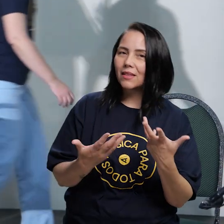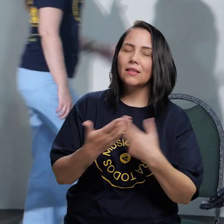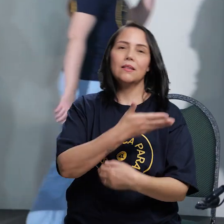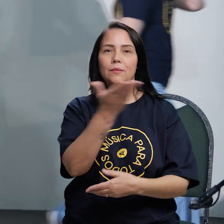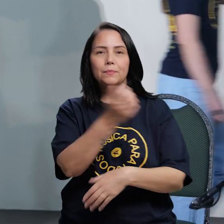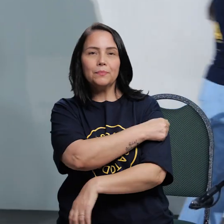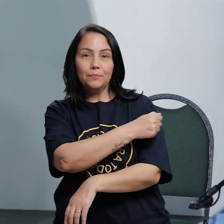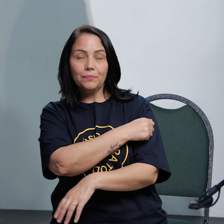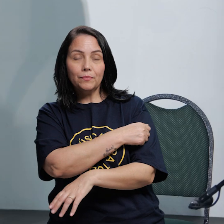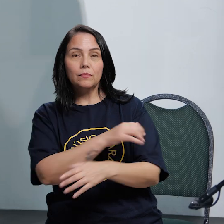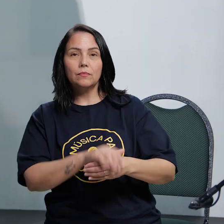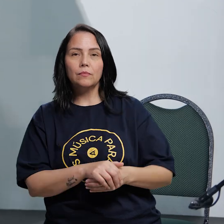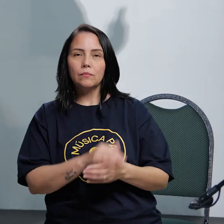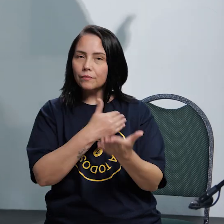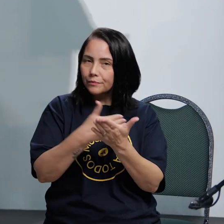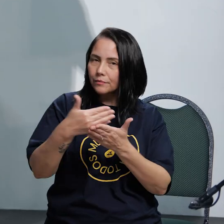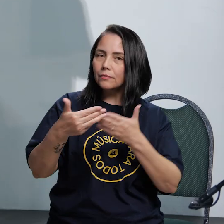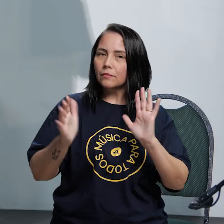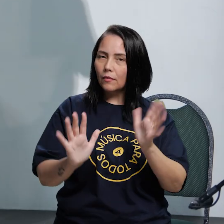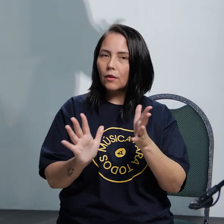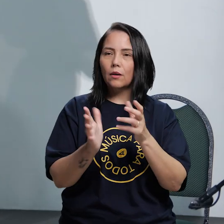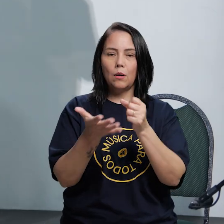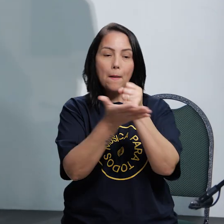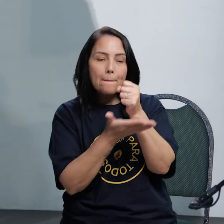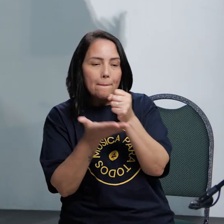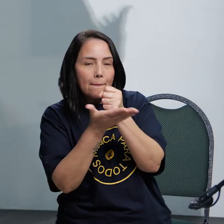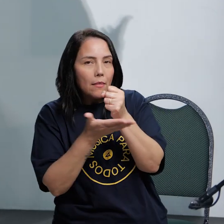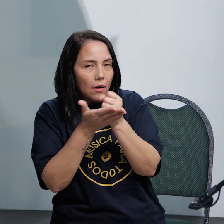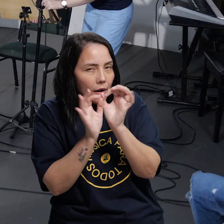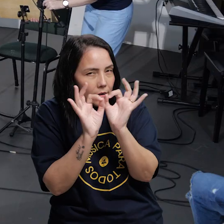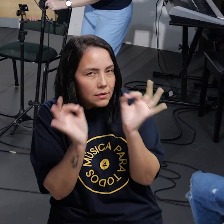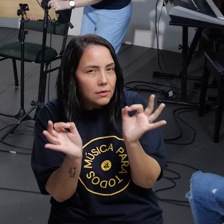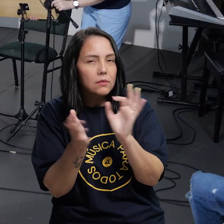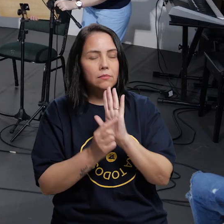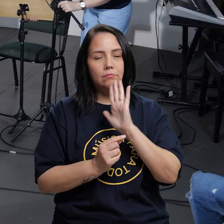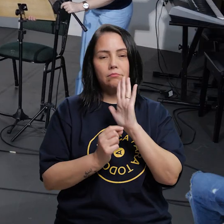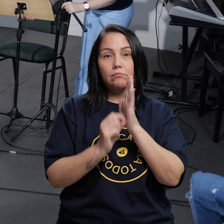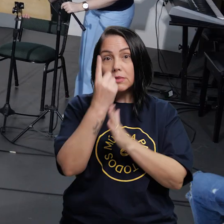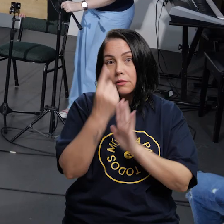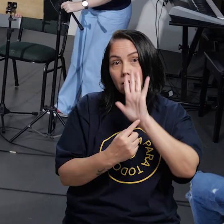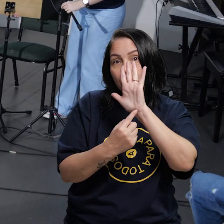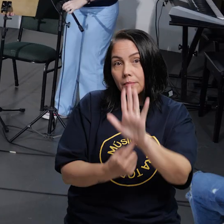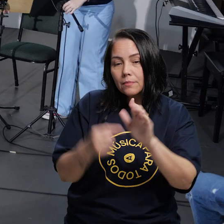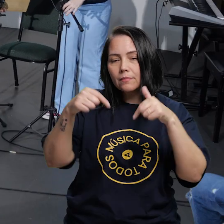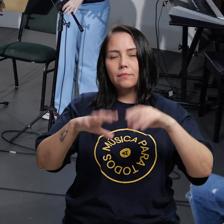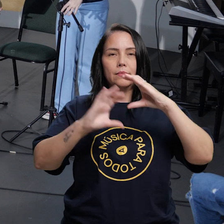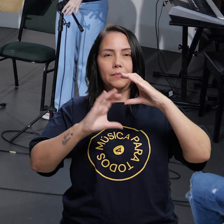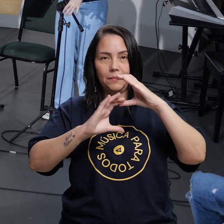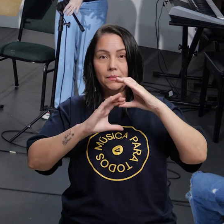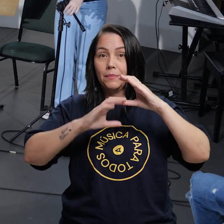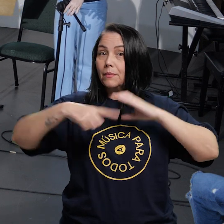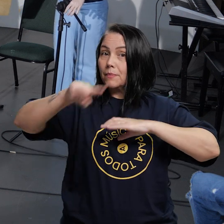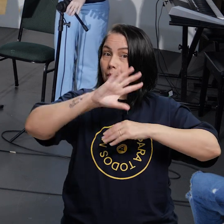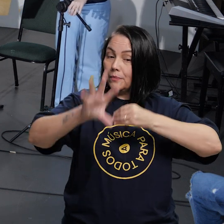Então, esses alunos, como mencionei antes, né, alunos começaram, estão no nível 1, também a primeira apresentação deles aqui na SCAR. E